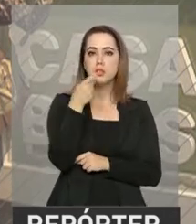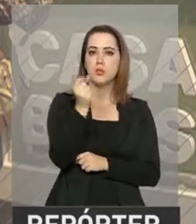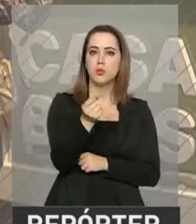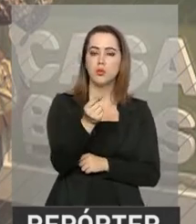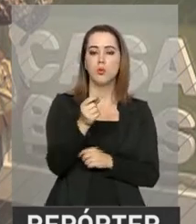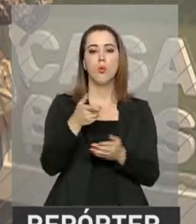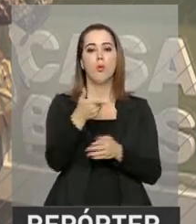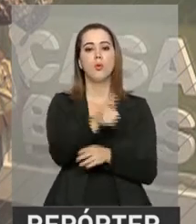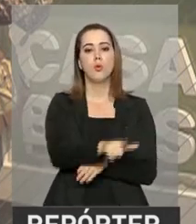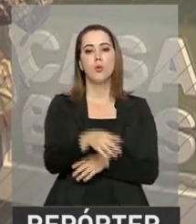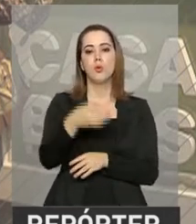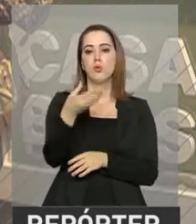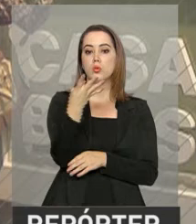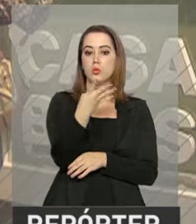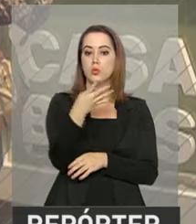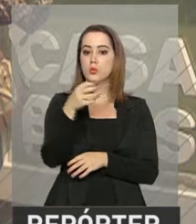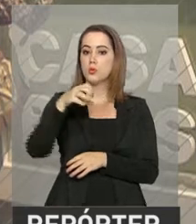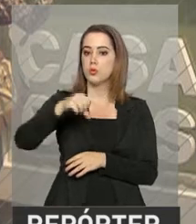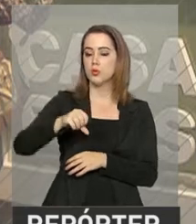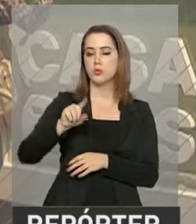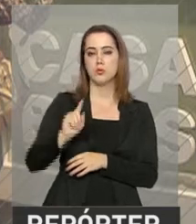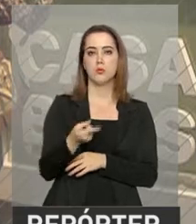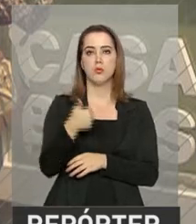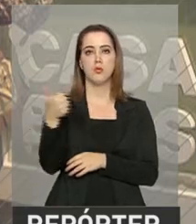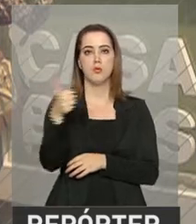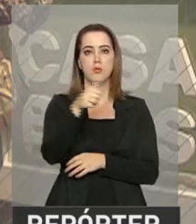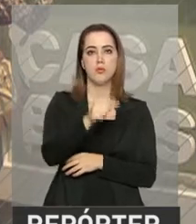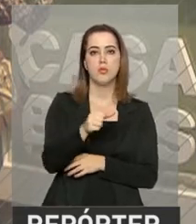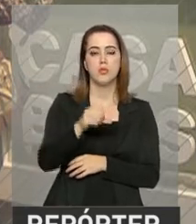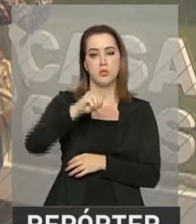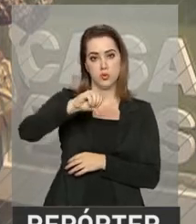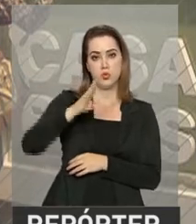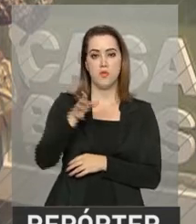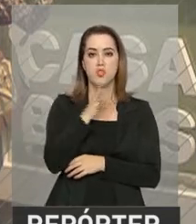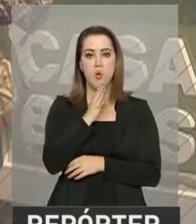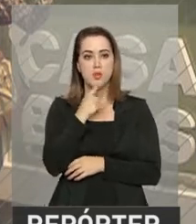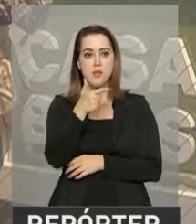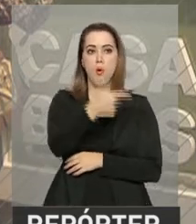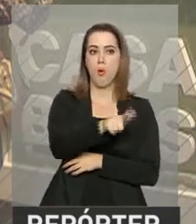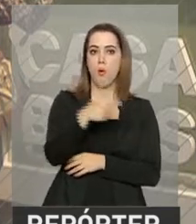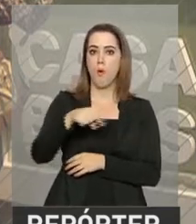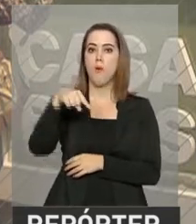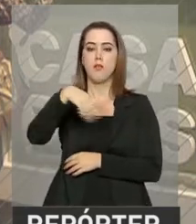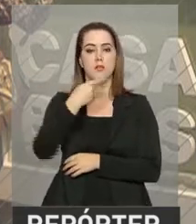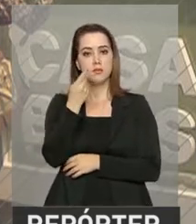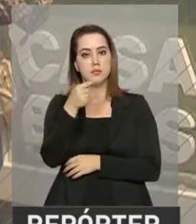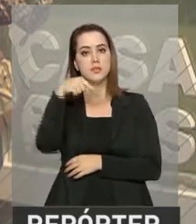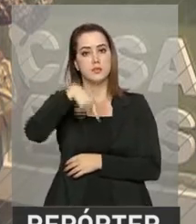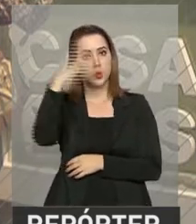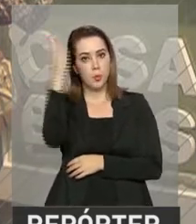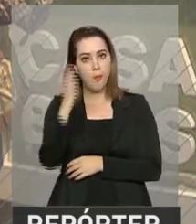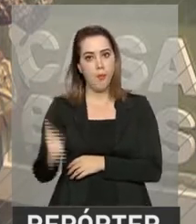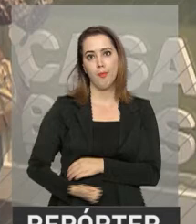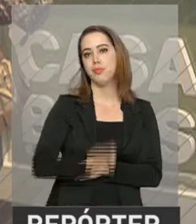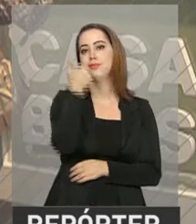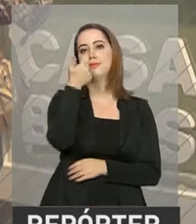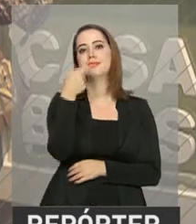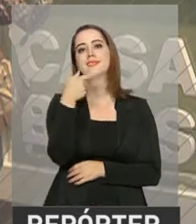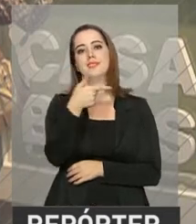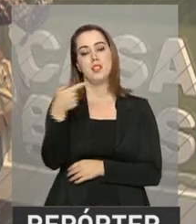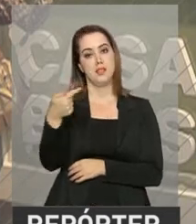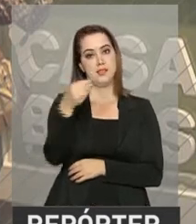49,19% dos que visitaram outras casas consideraram o espaço brasileiro o melhor. 78%